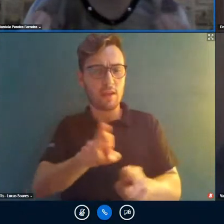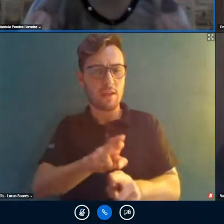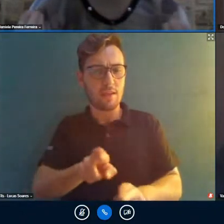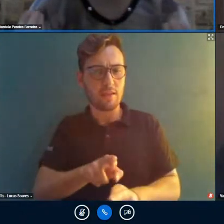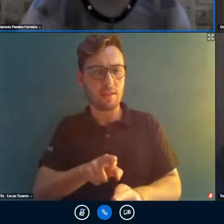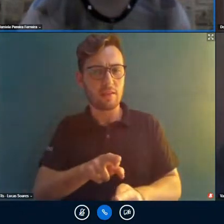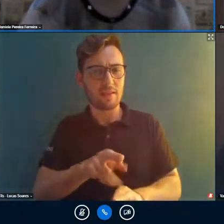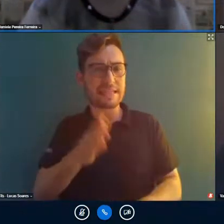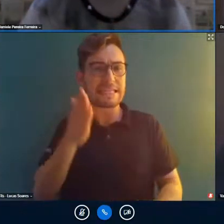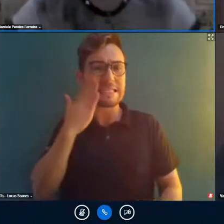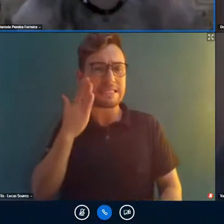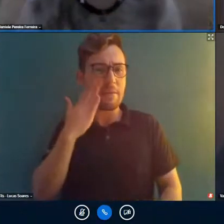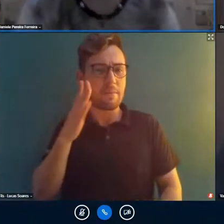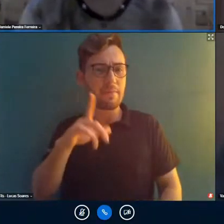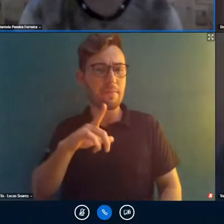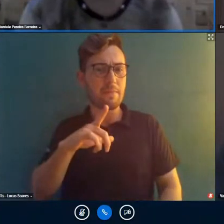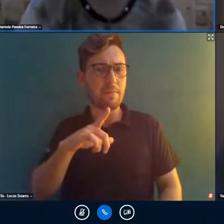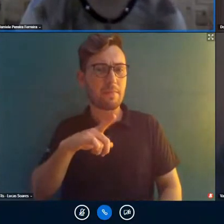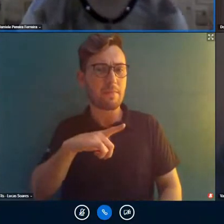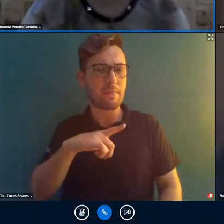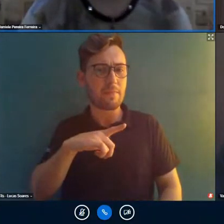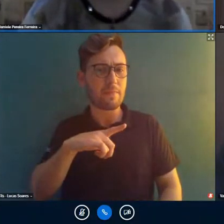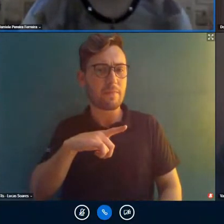assim, saber lidar diferentes,